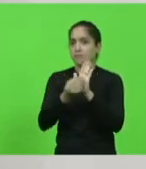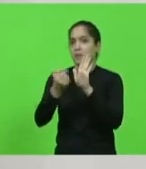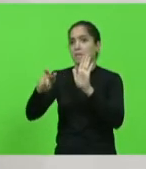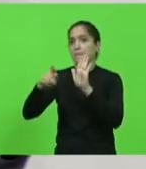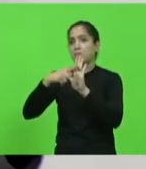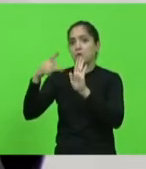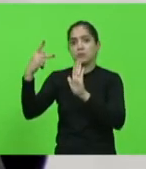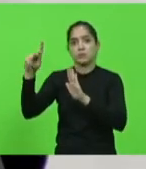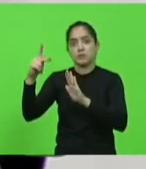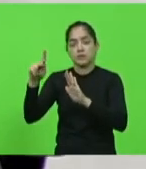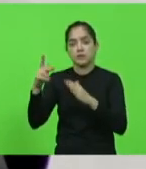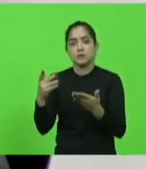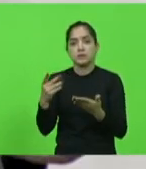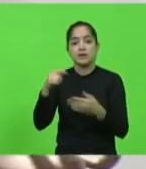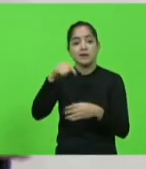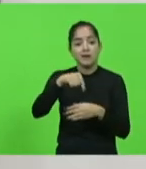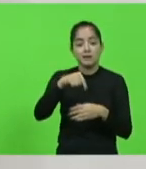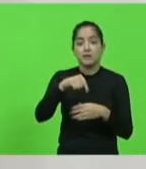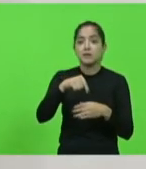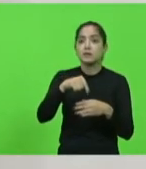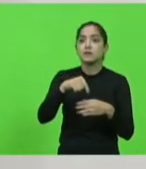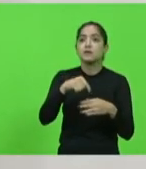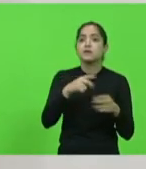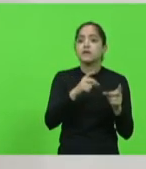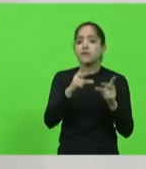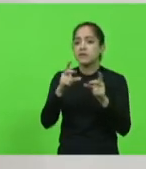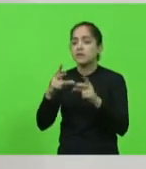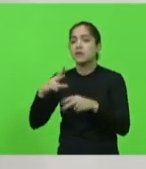Unidos. Nós aqui estamos privatizando, entregando para o